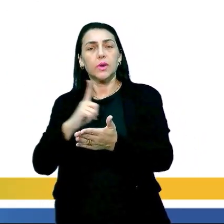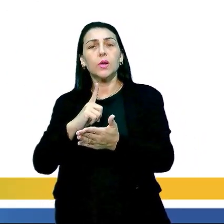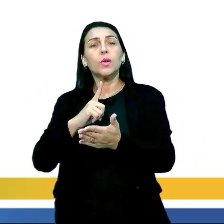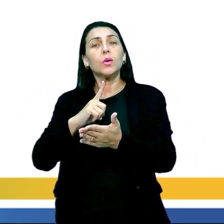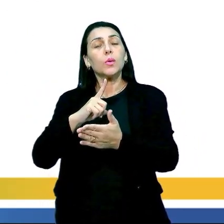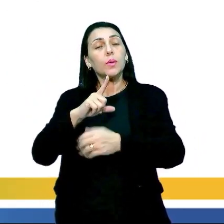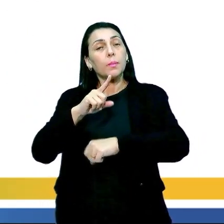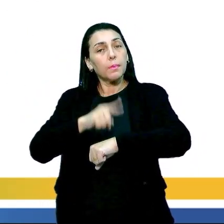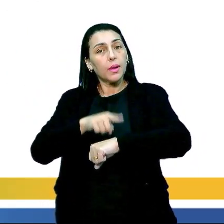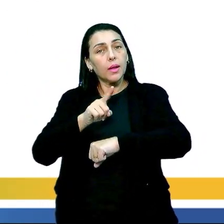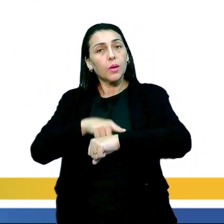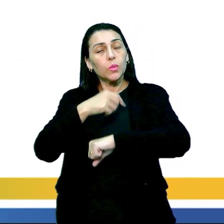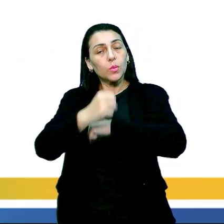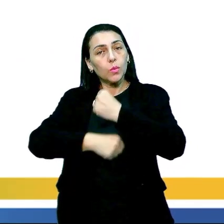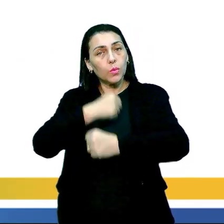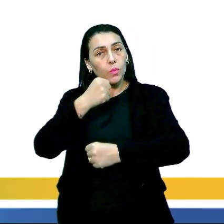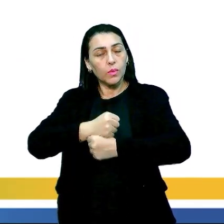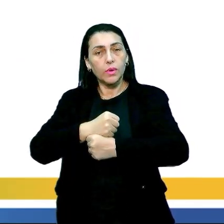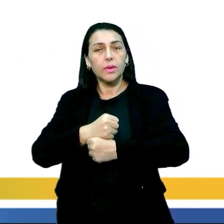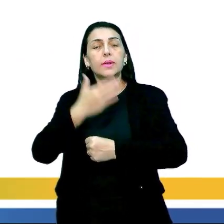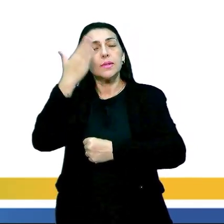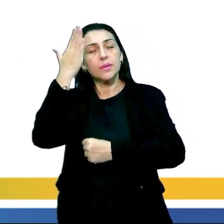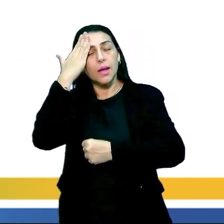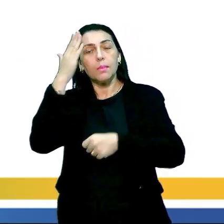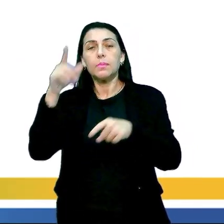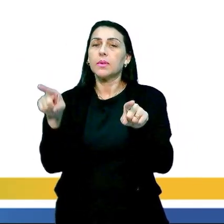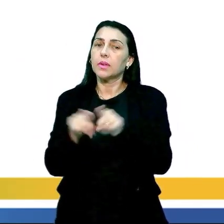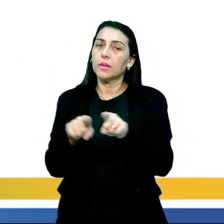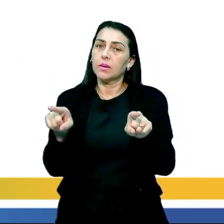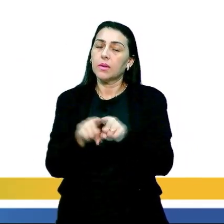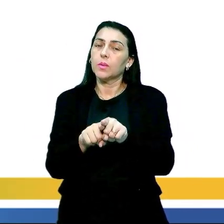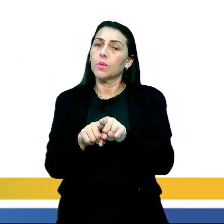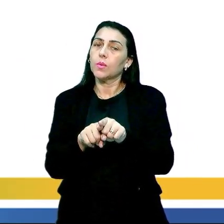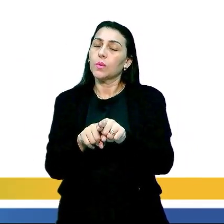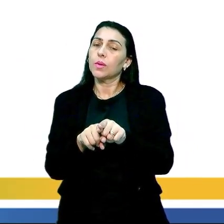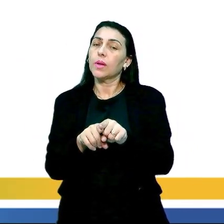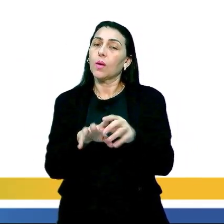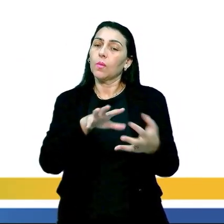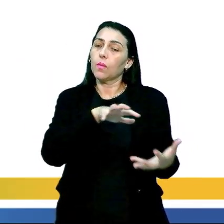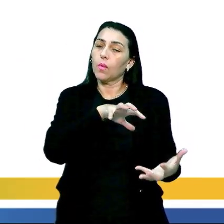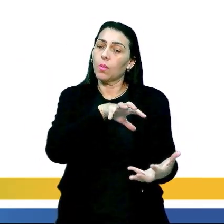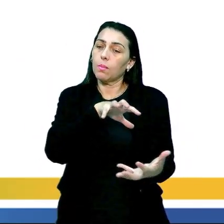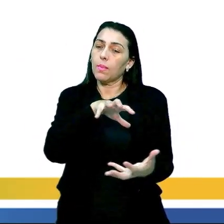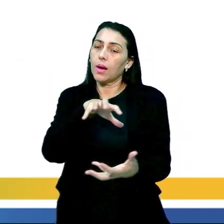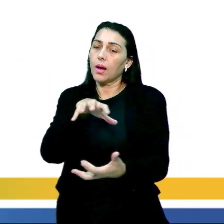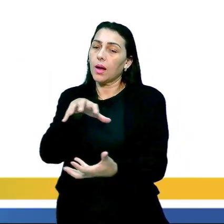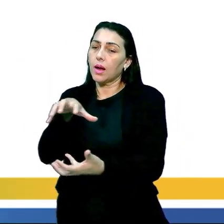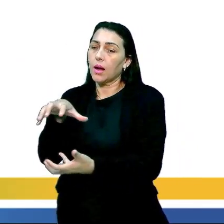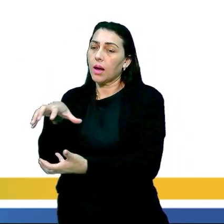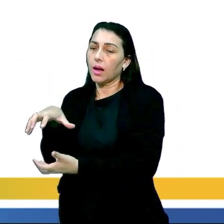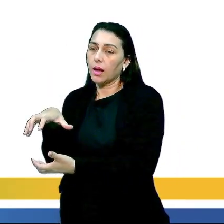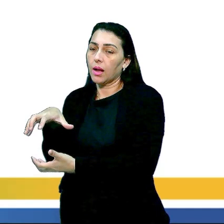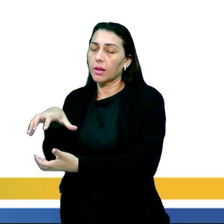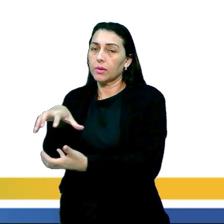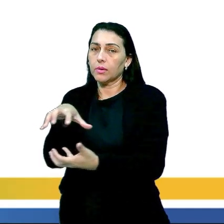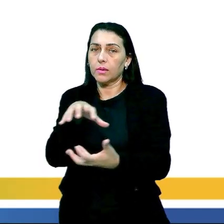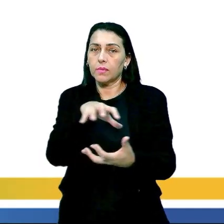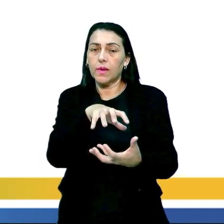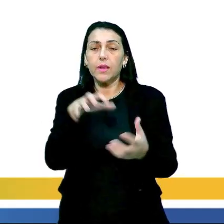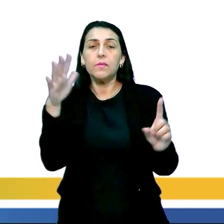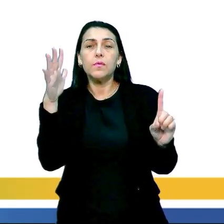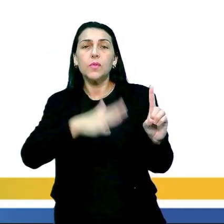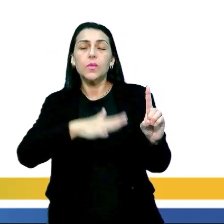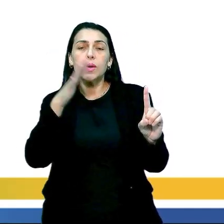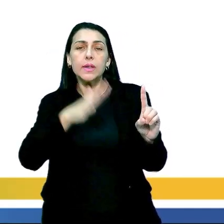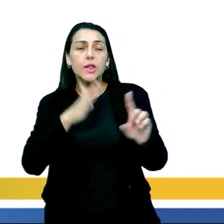períodos do ano, tá? E a gente sabe também que o formato da Terra por ser um formato geóide, vai